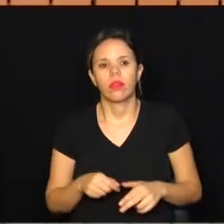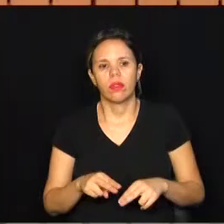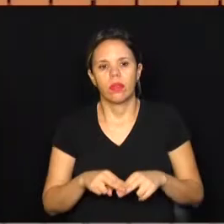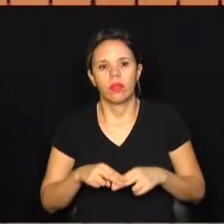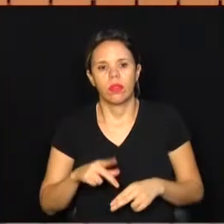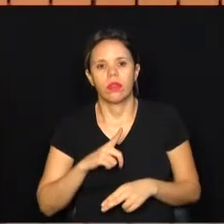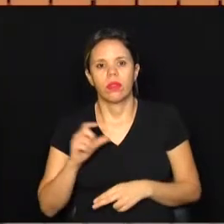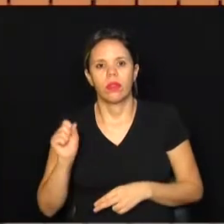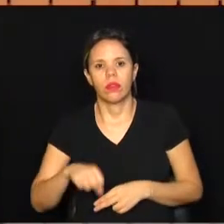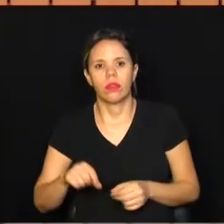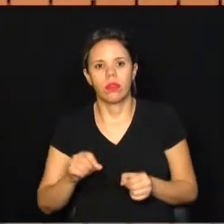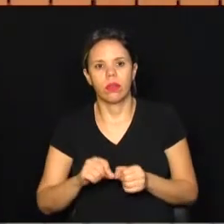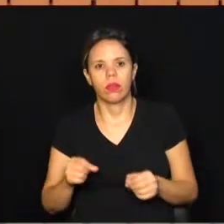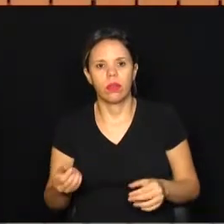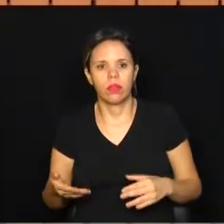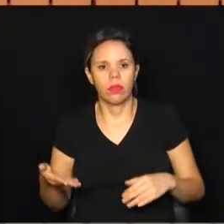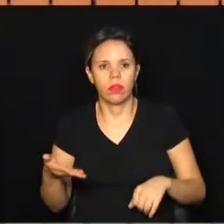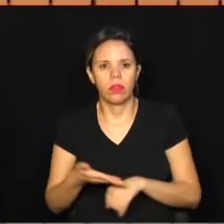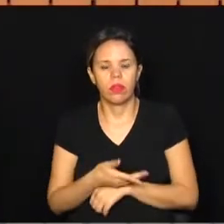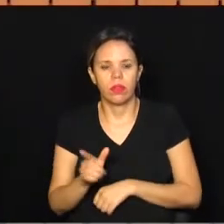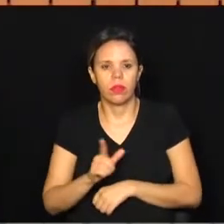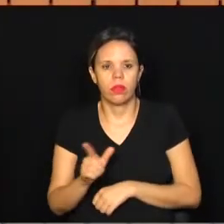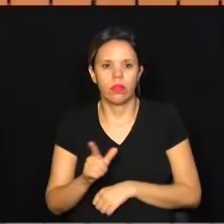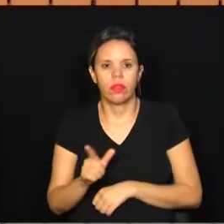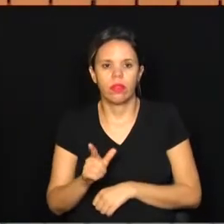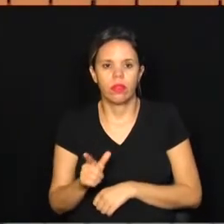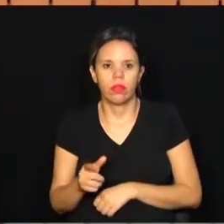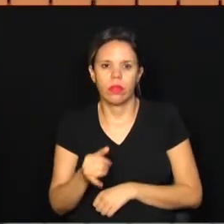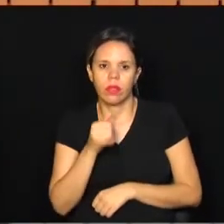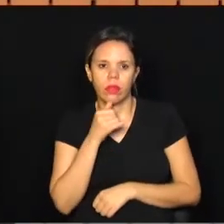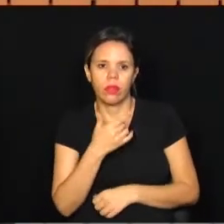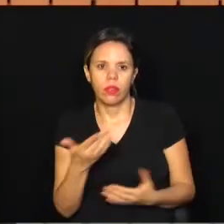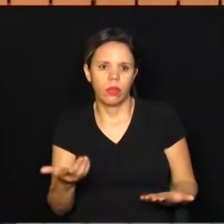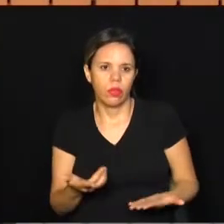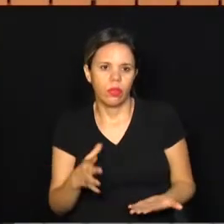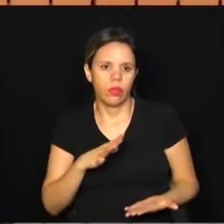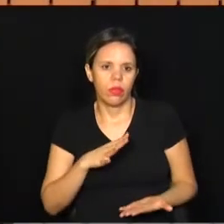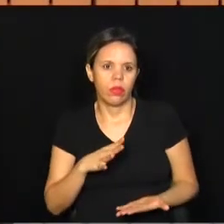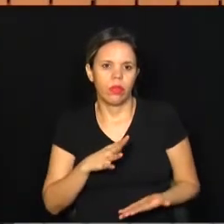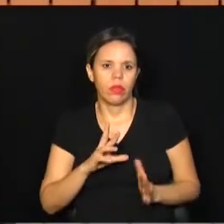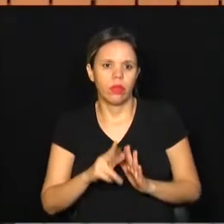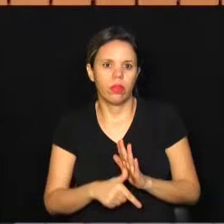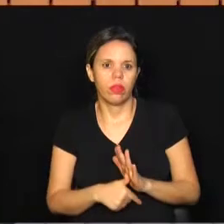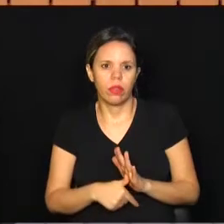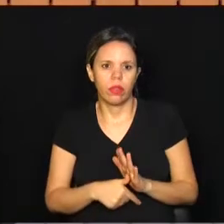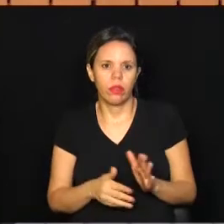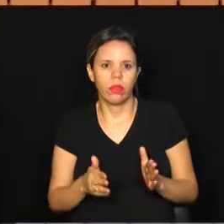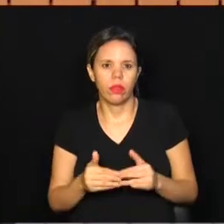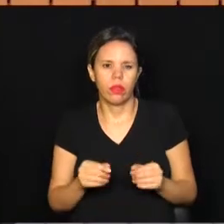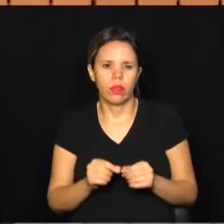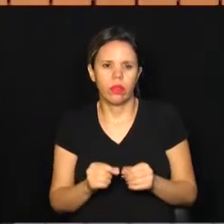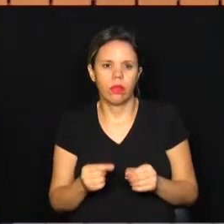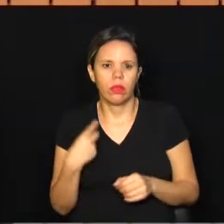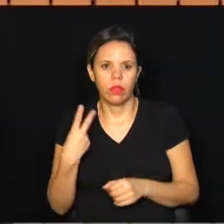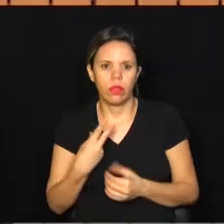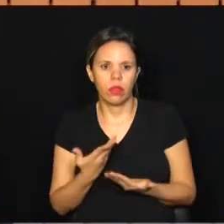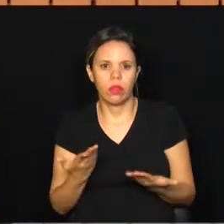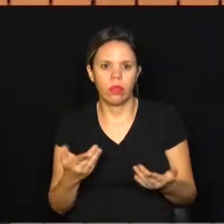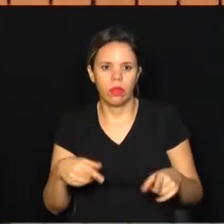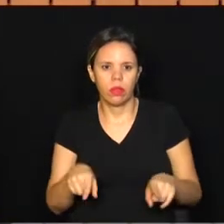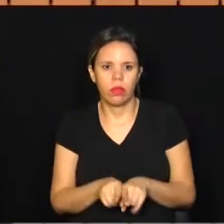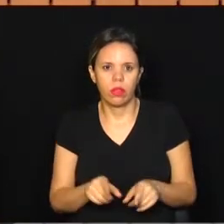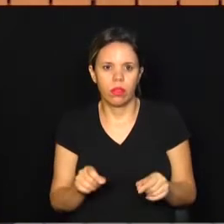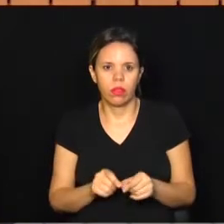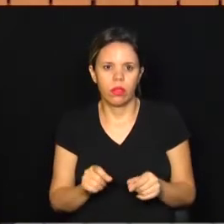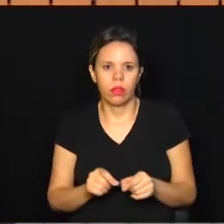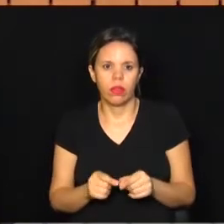temos sim que fazer essa integração. É claro, não pode ser como a gente tem hoje na cidade. Eu tenho vários pedidos, certamente os outros vereadores também, para fazer